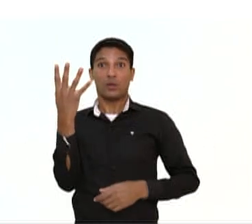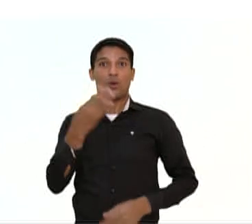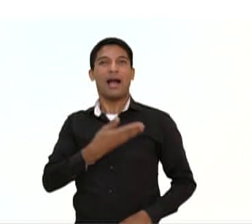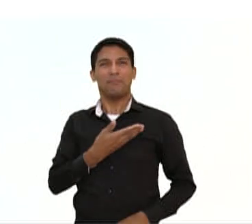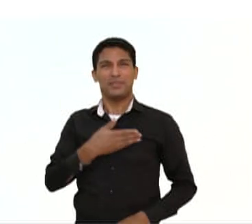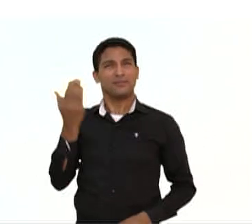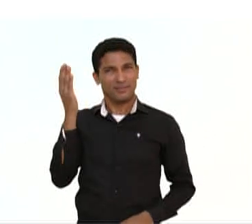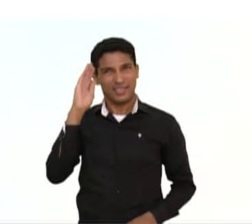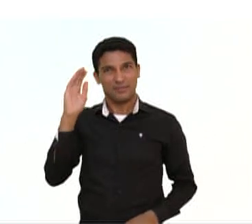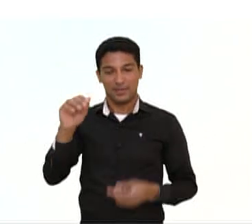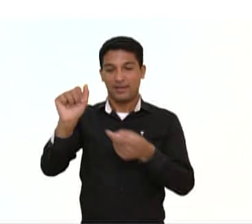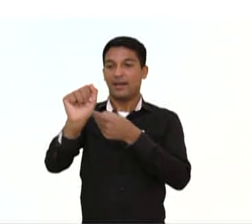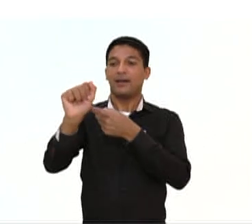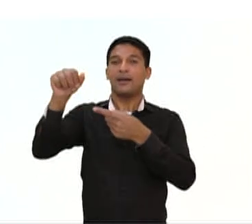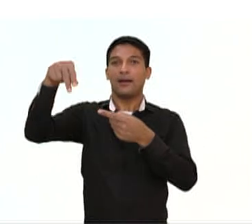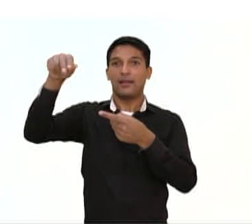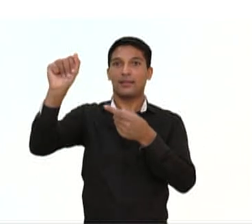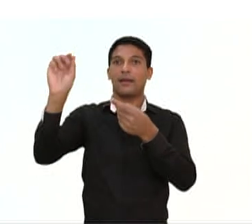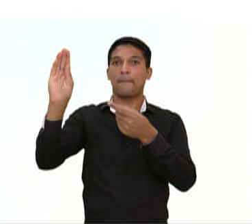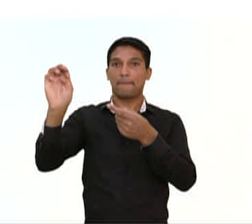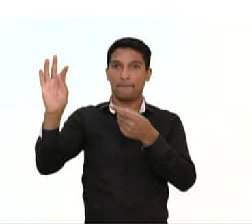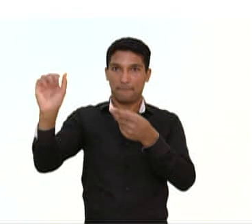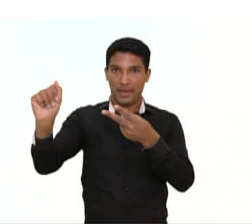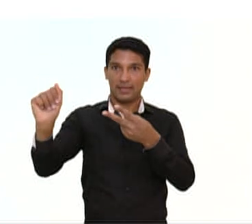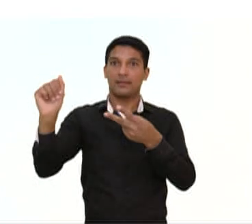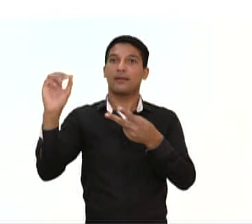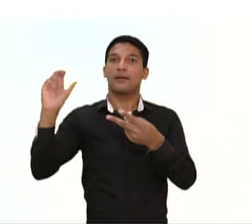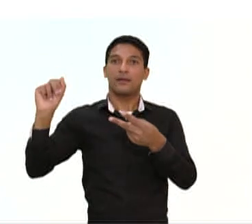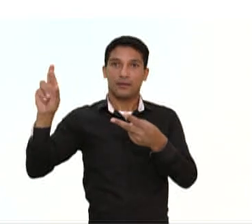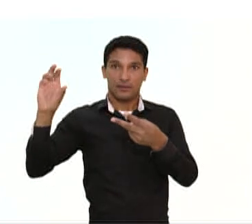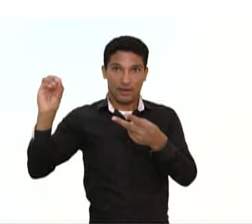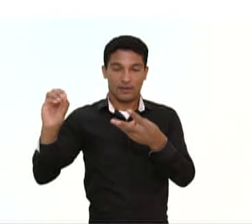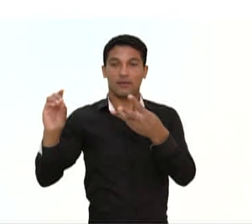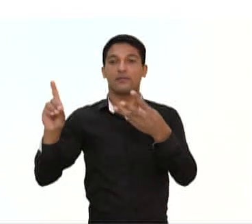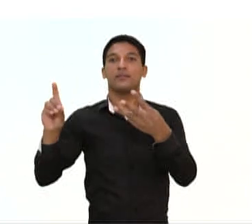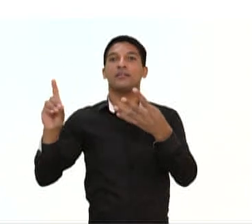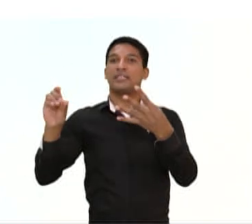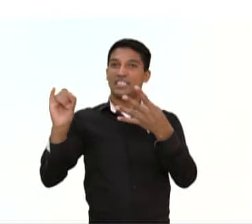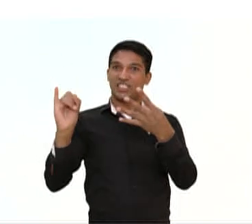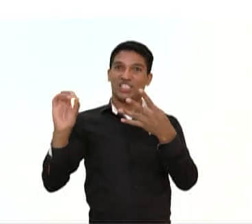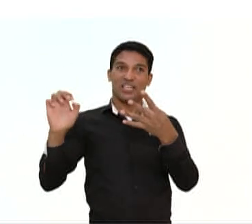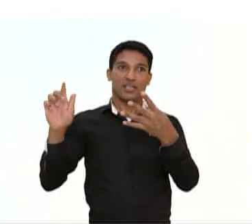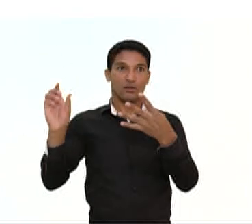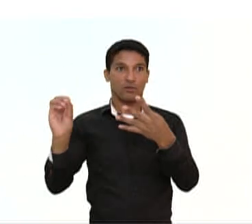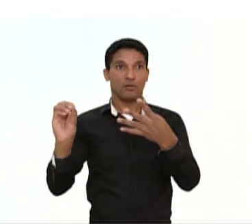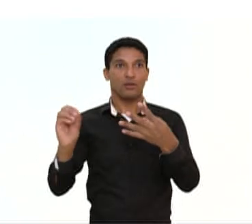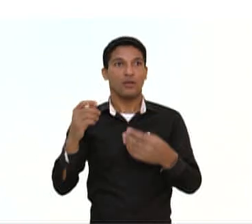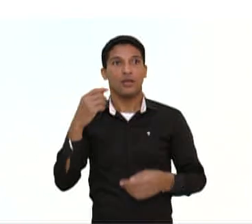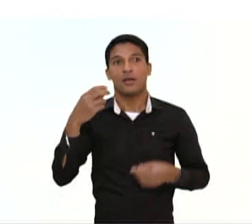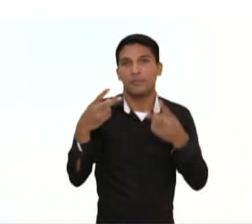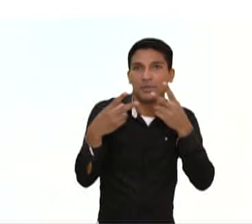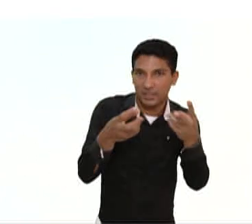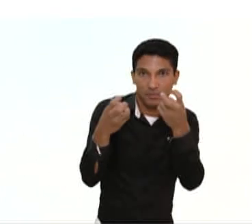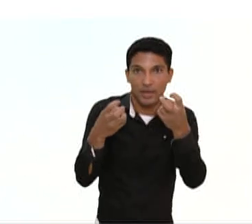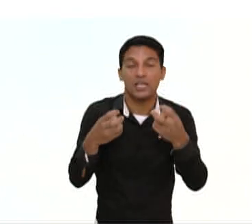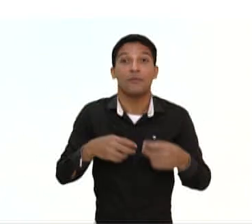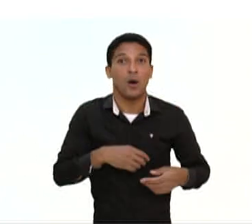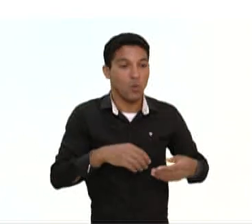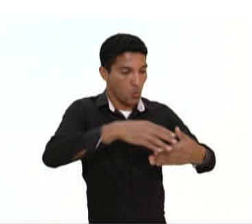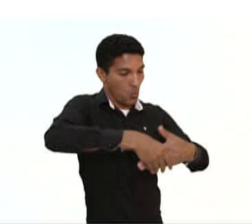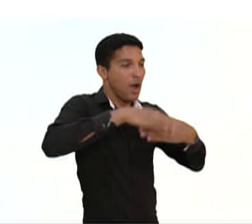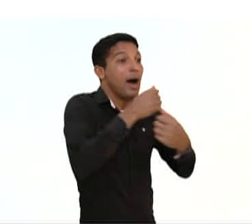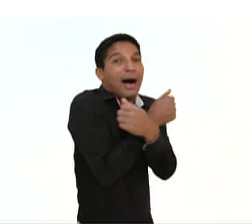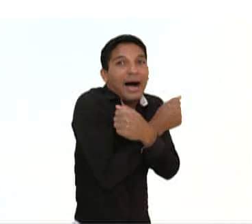e Diego, que não se viam há tempos, vão se cumprimentar com um longo abraço. Quantos